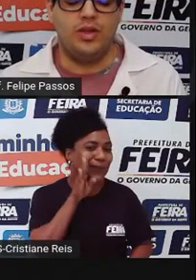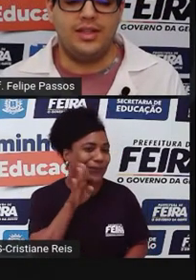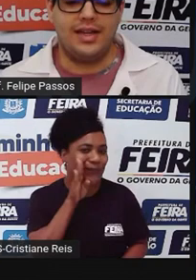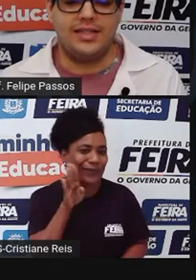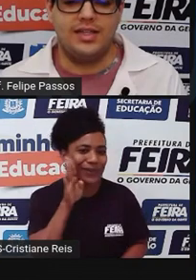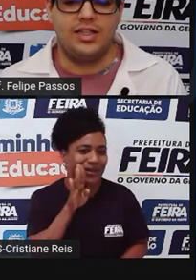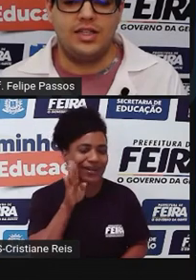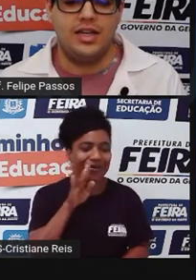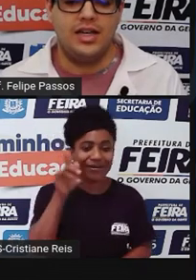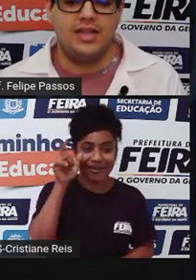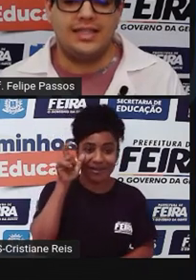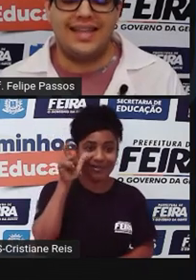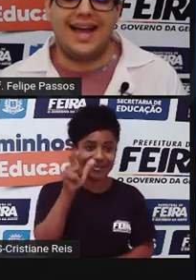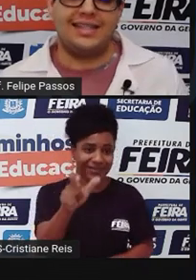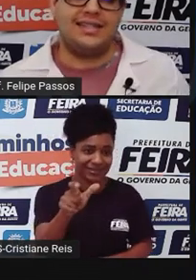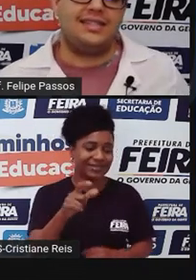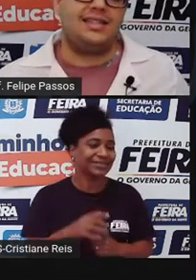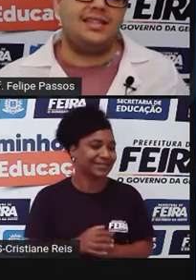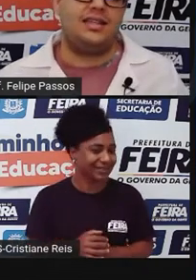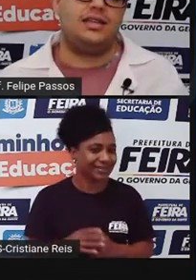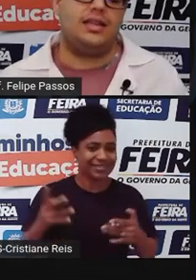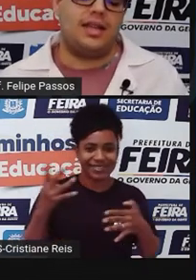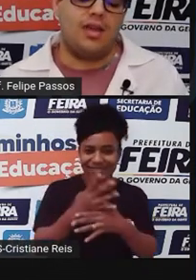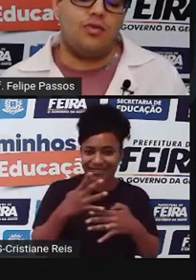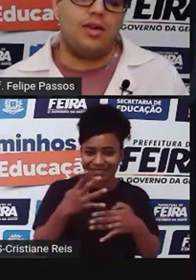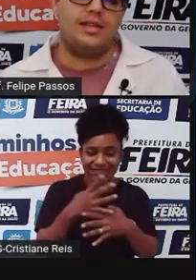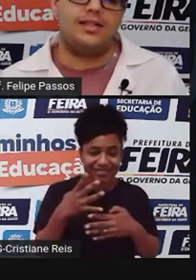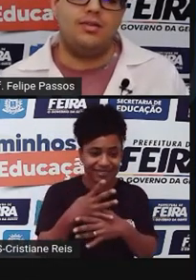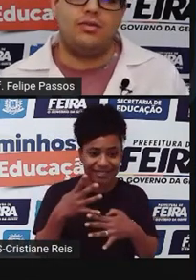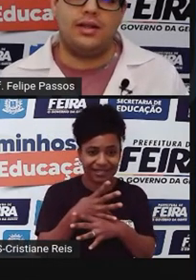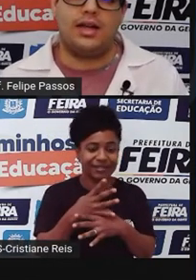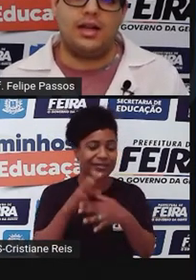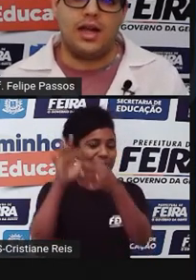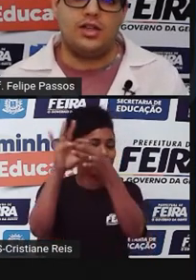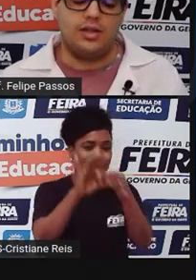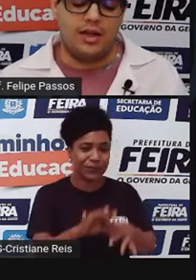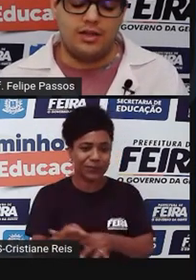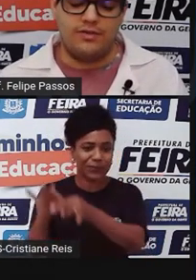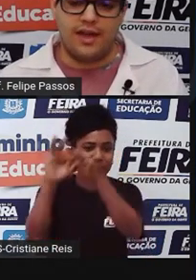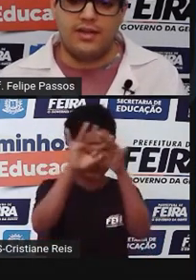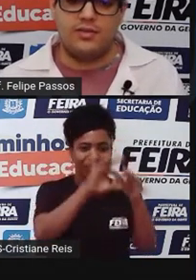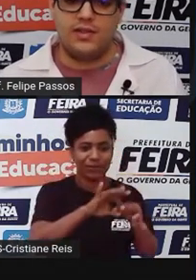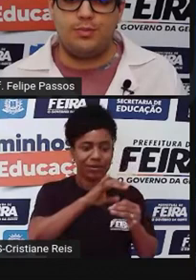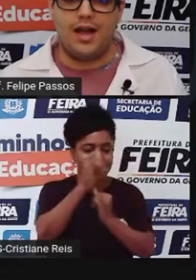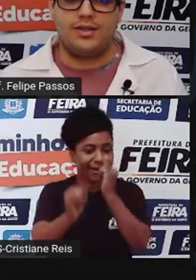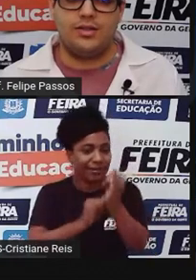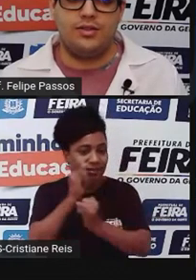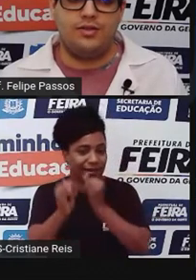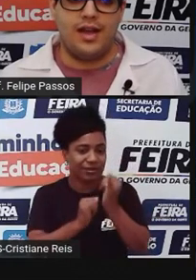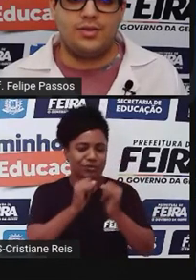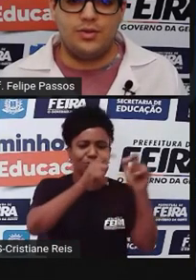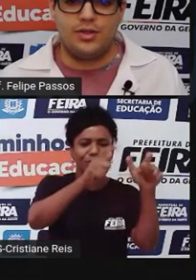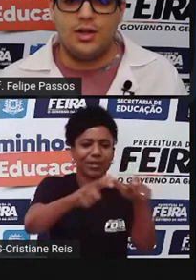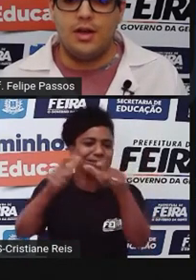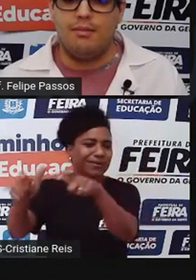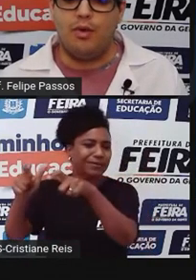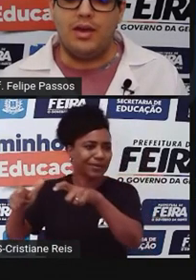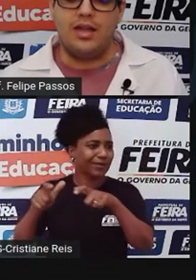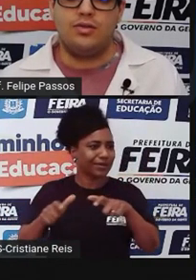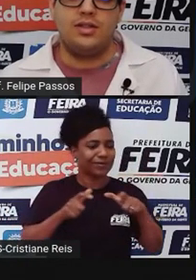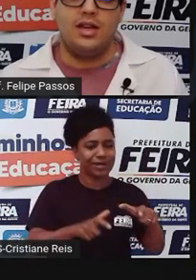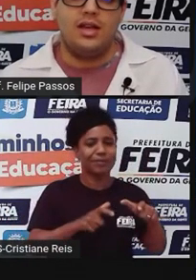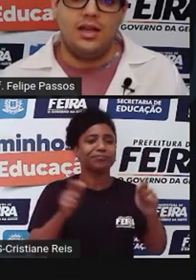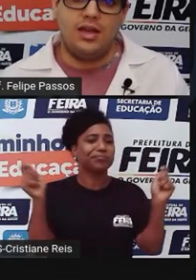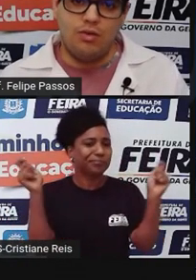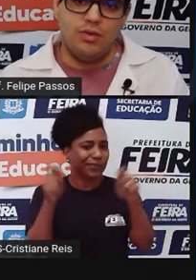muito interessante cidade que tenham conexão com a internet né em diversos espaços em diversos